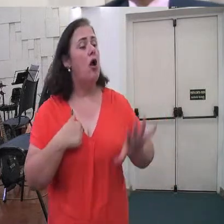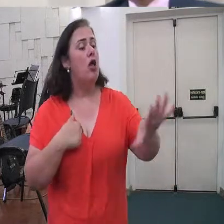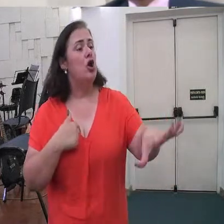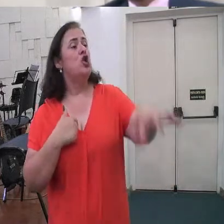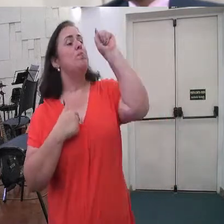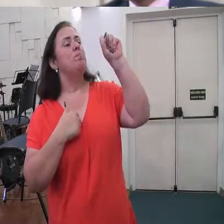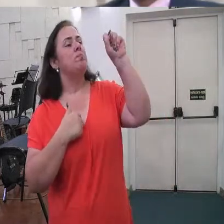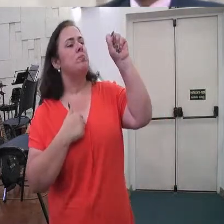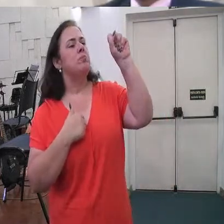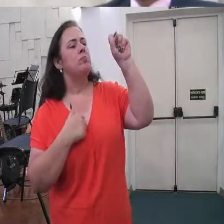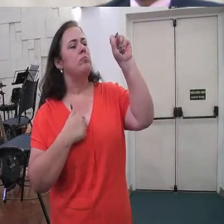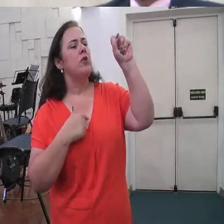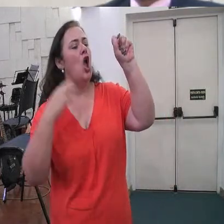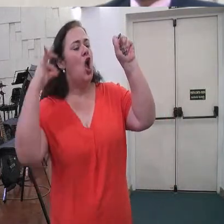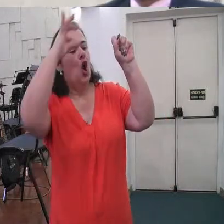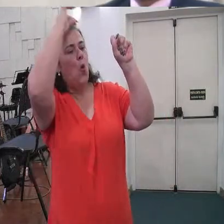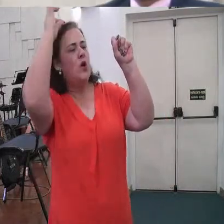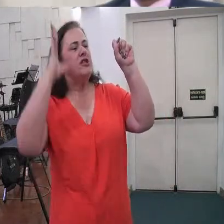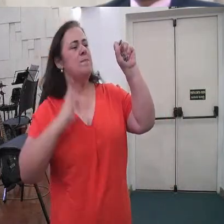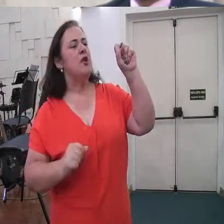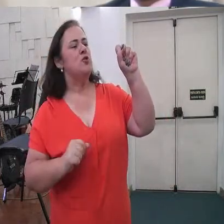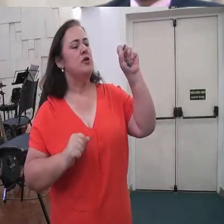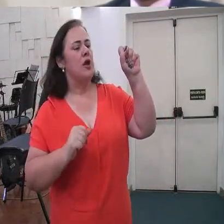Ele fez desse jeitinho, irmãos. Ele fez assim,